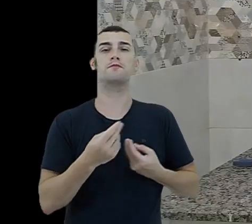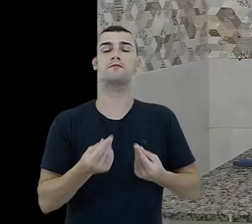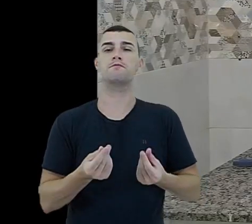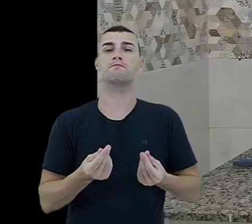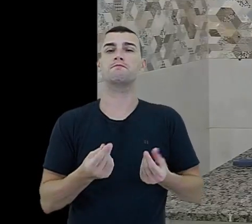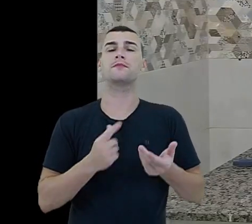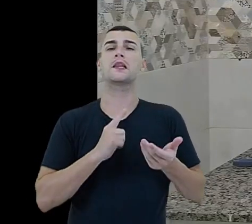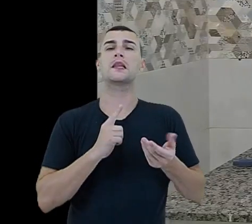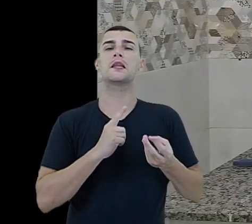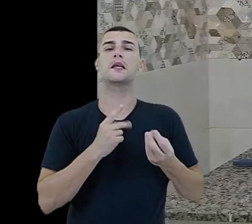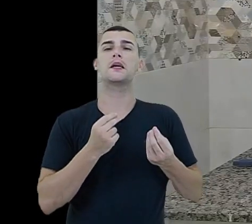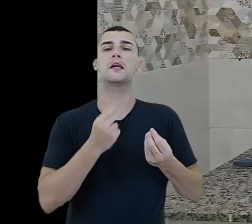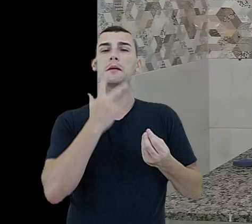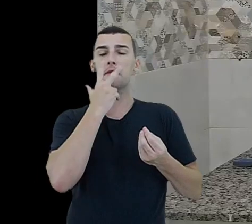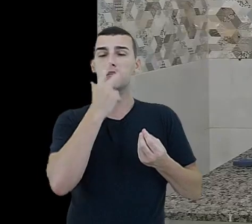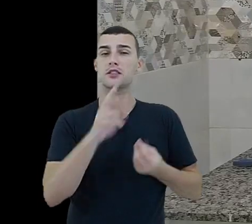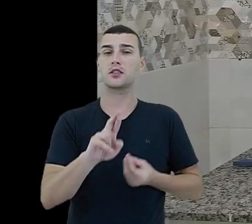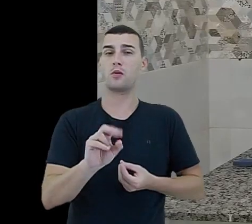espécie de